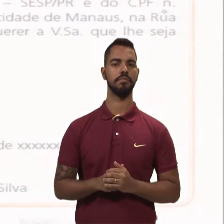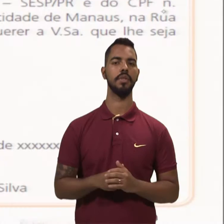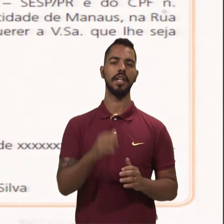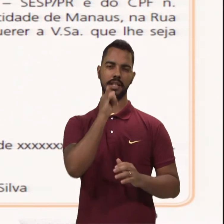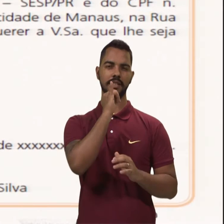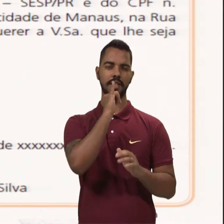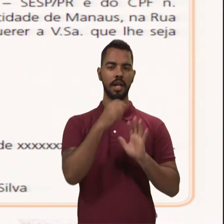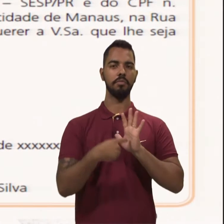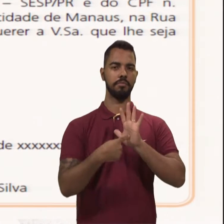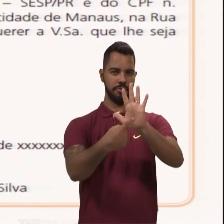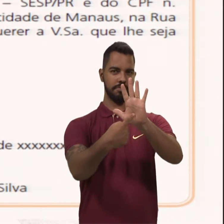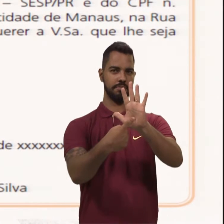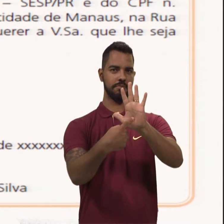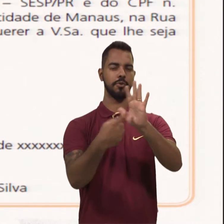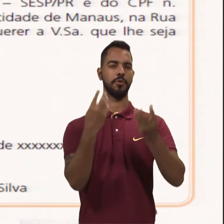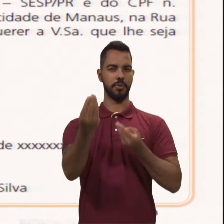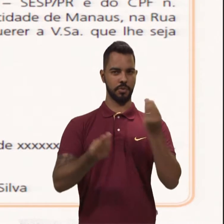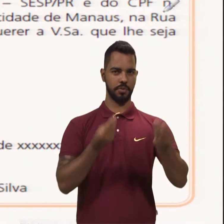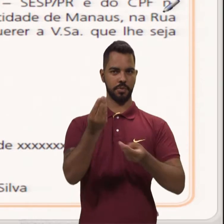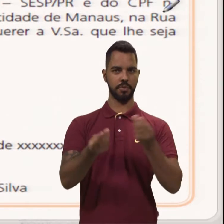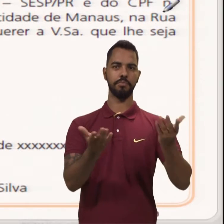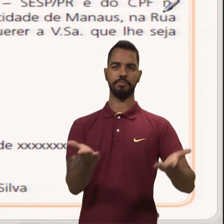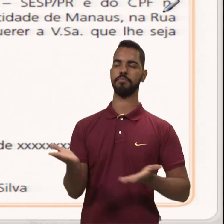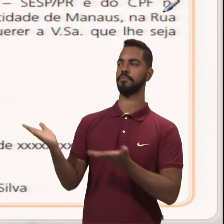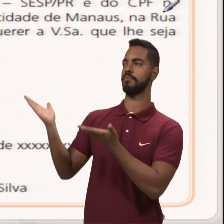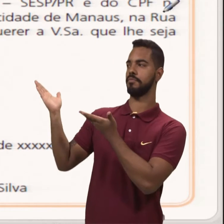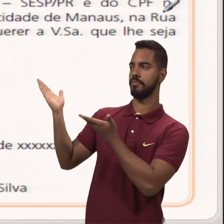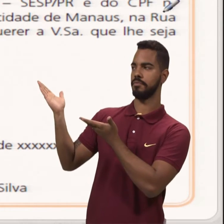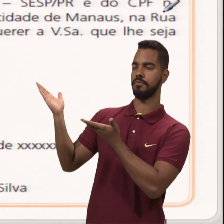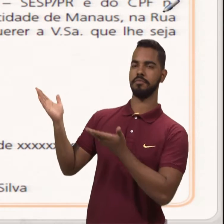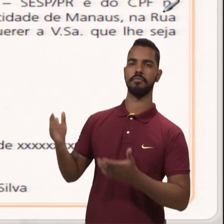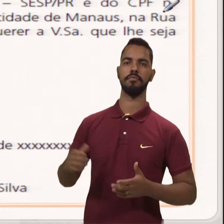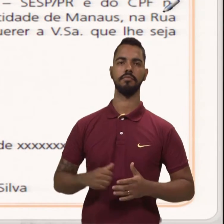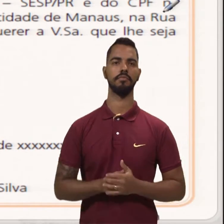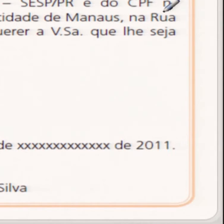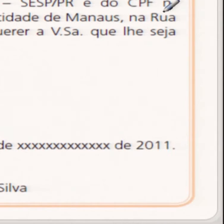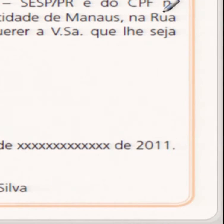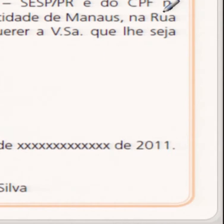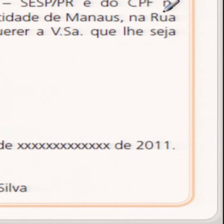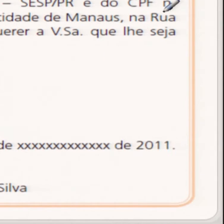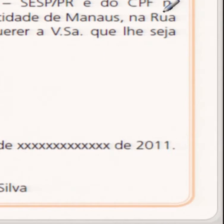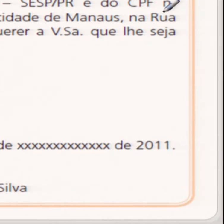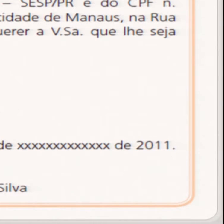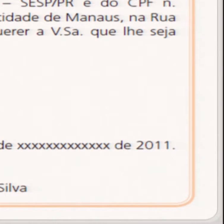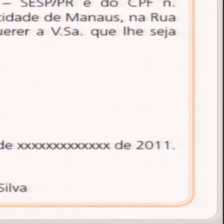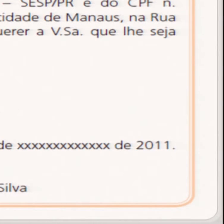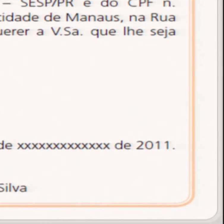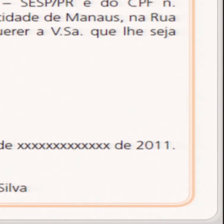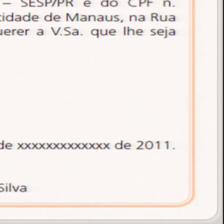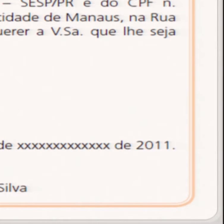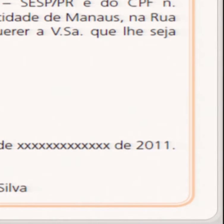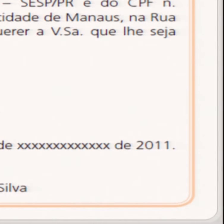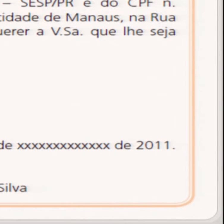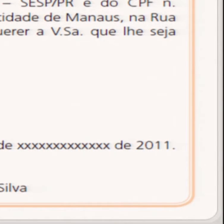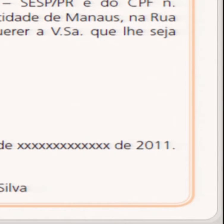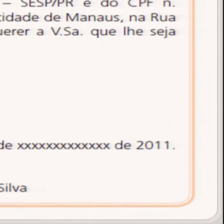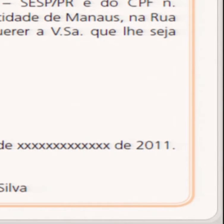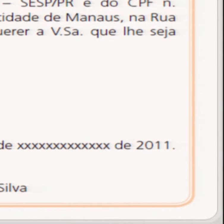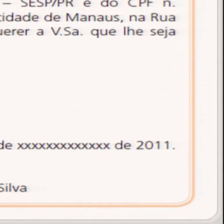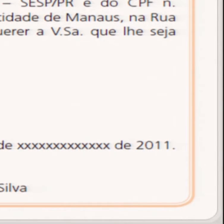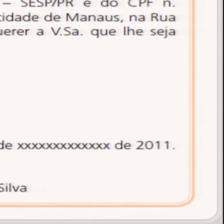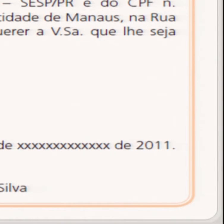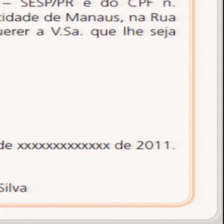aqui. Aqui nós temos um requerimento. Excelentíssimo senhor